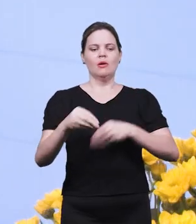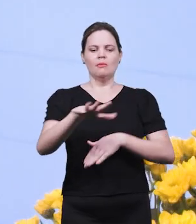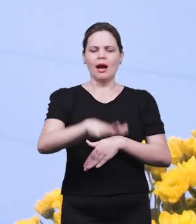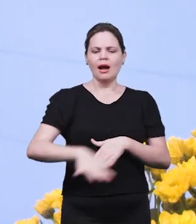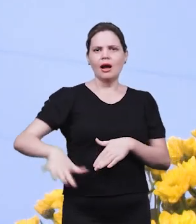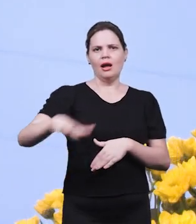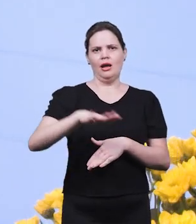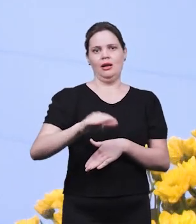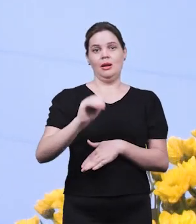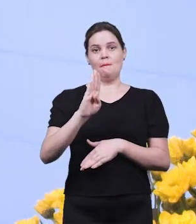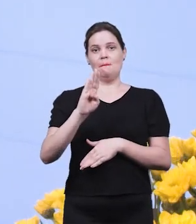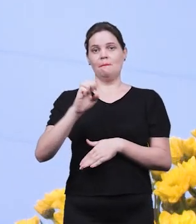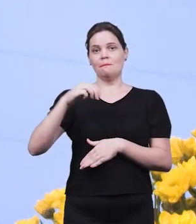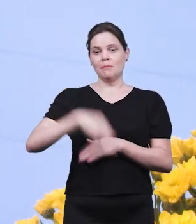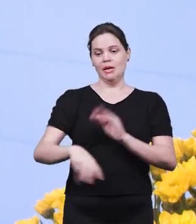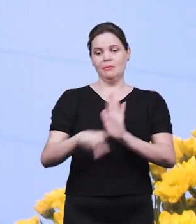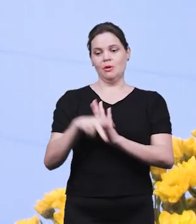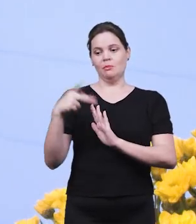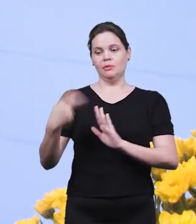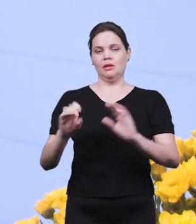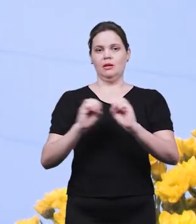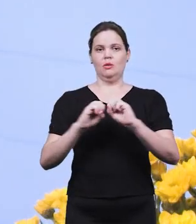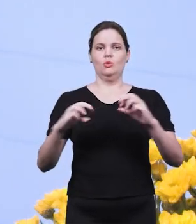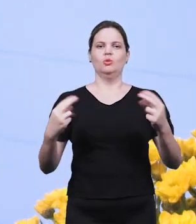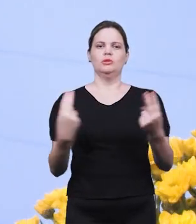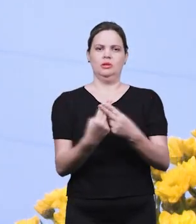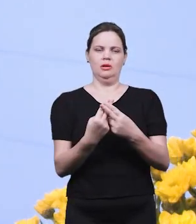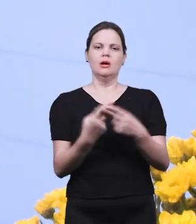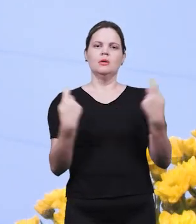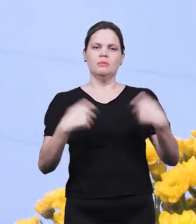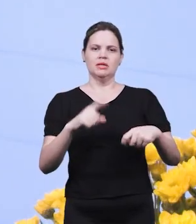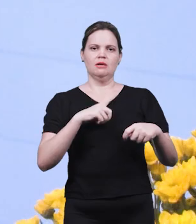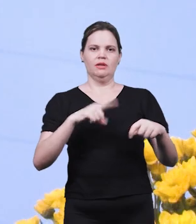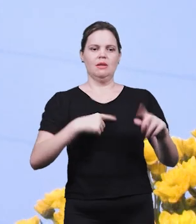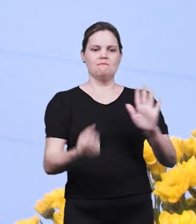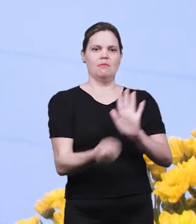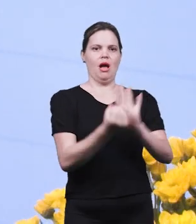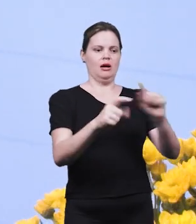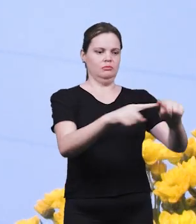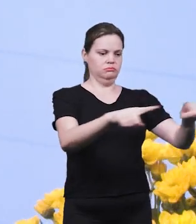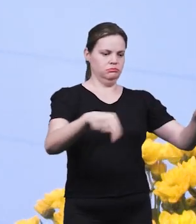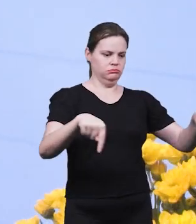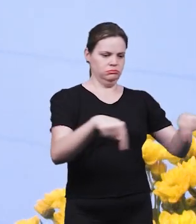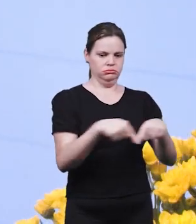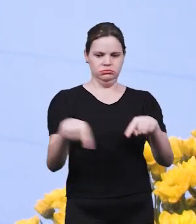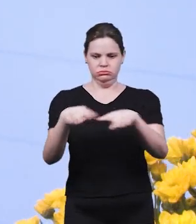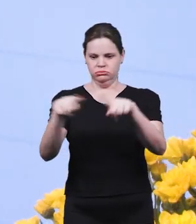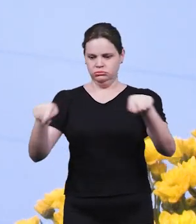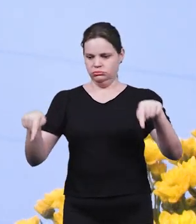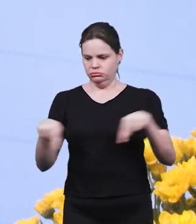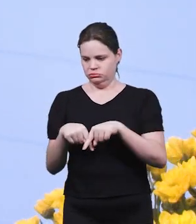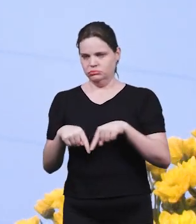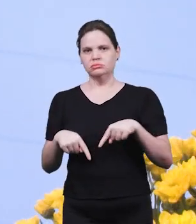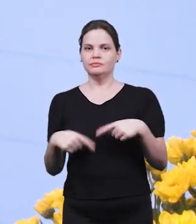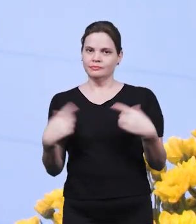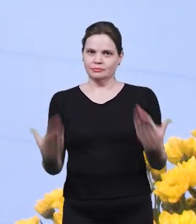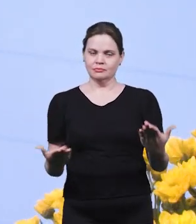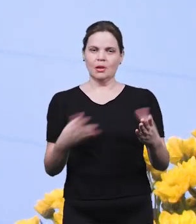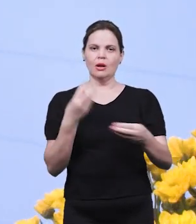esses bens da União fossem demarcados. Então, a União procedeu